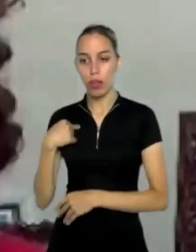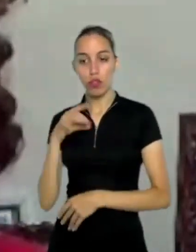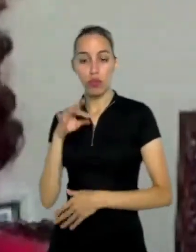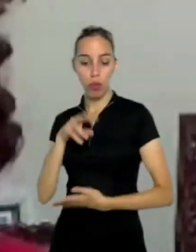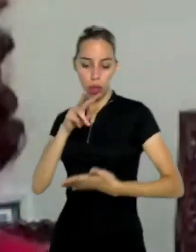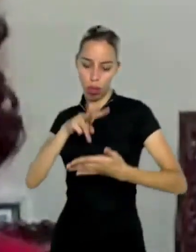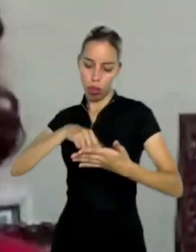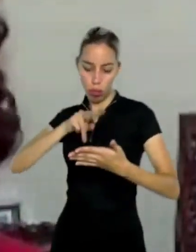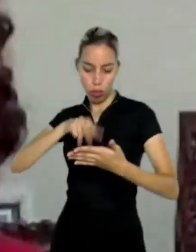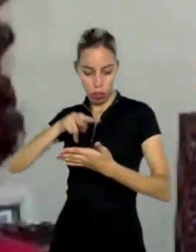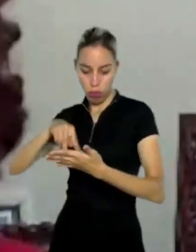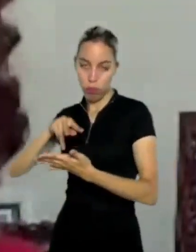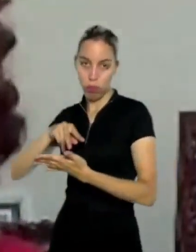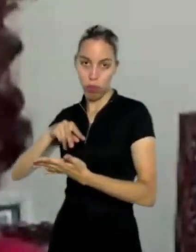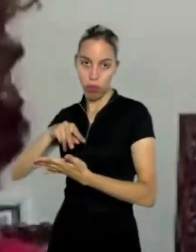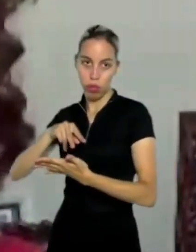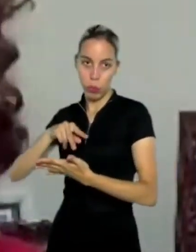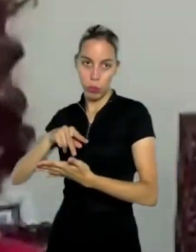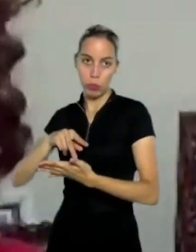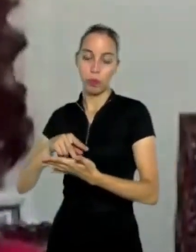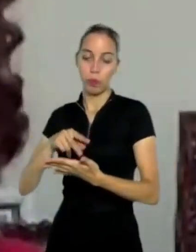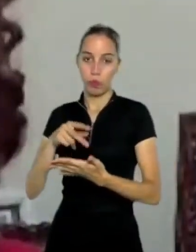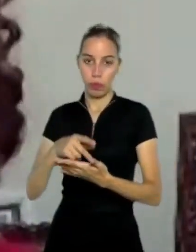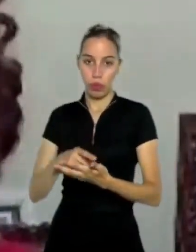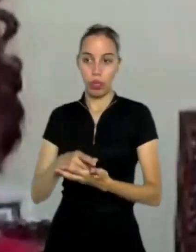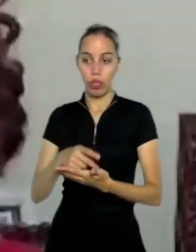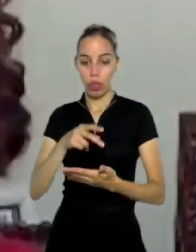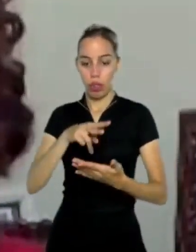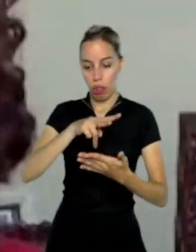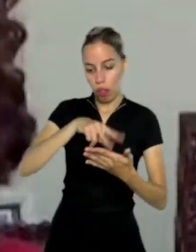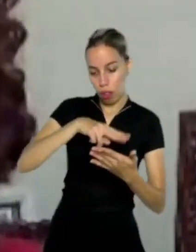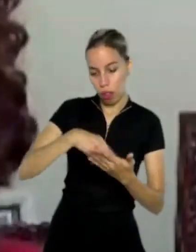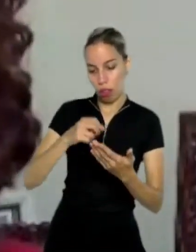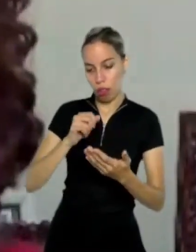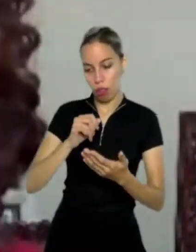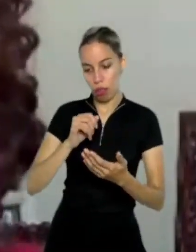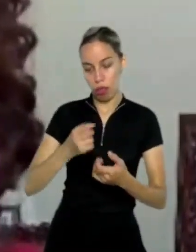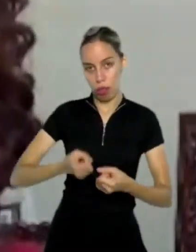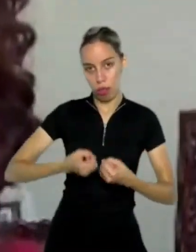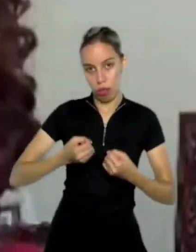de crônica, né? E leitora de jornal,